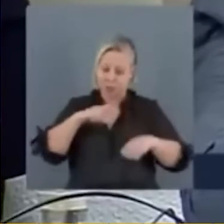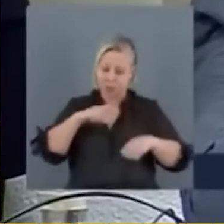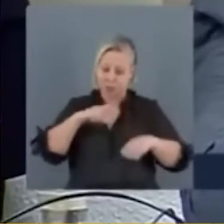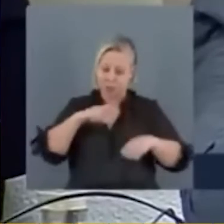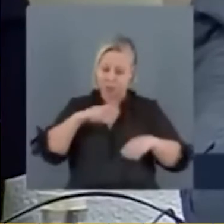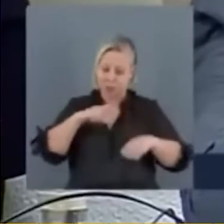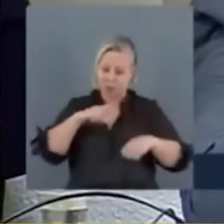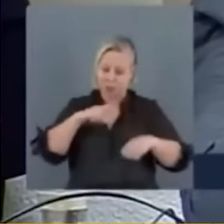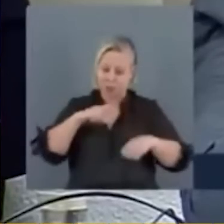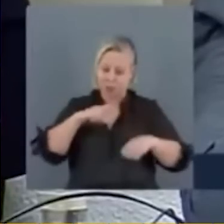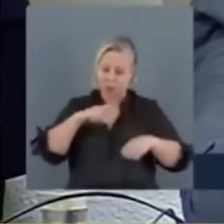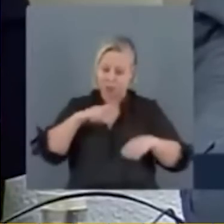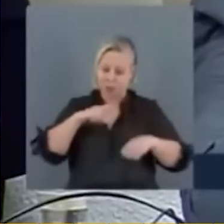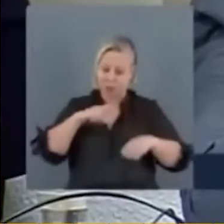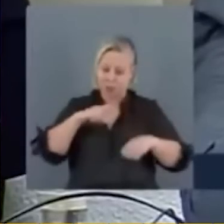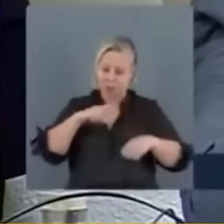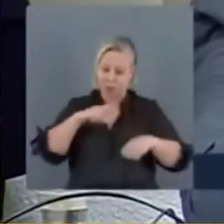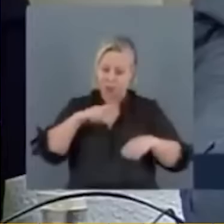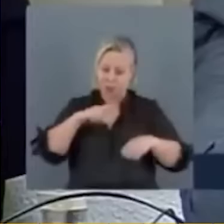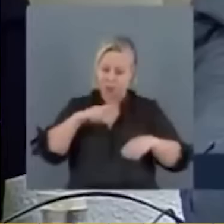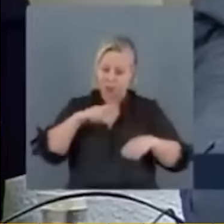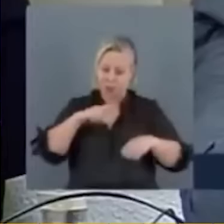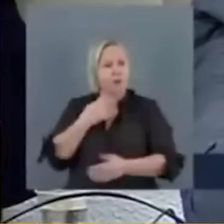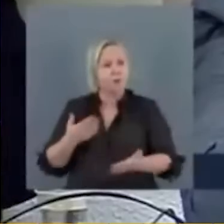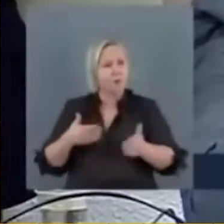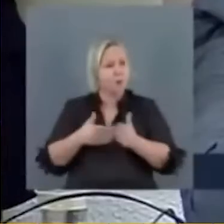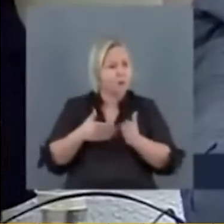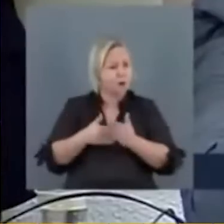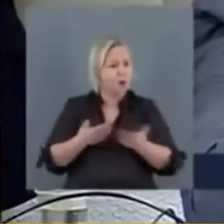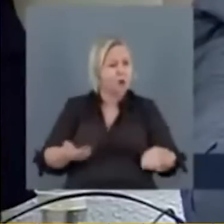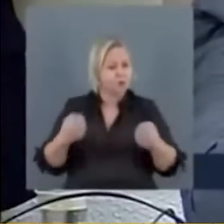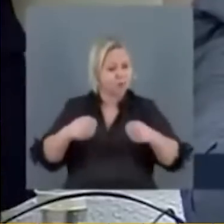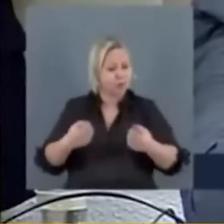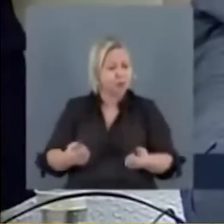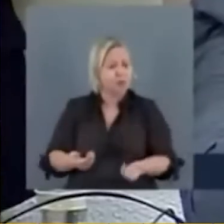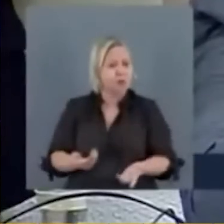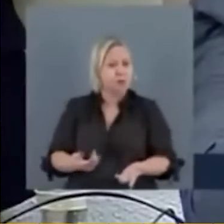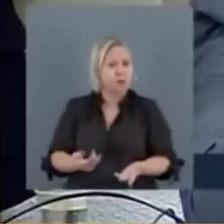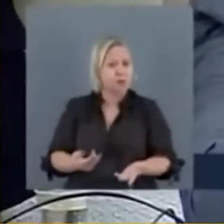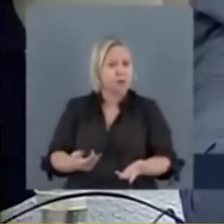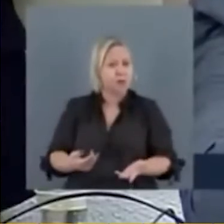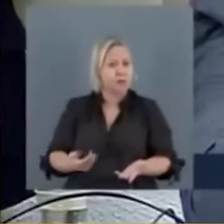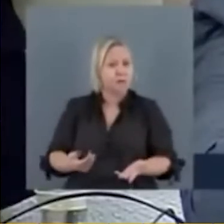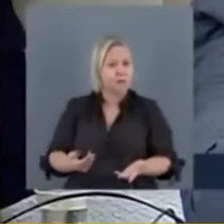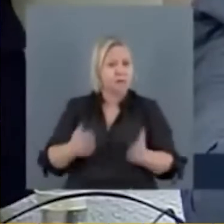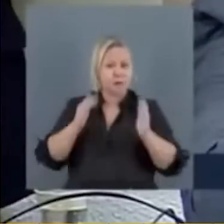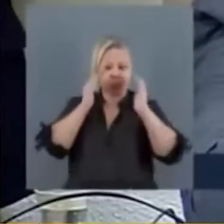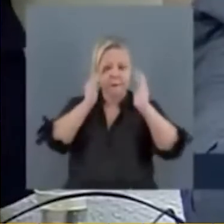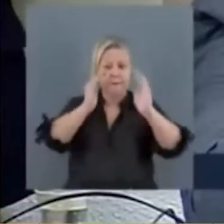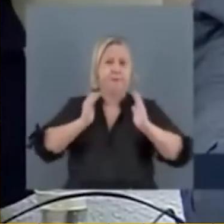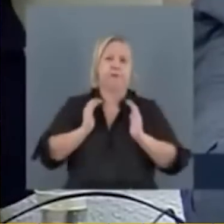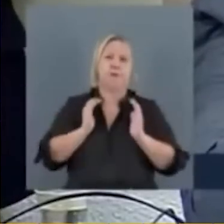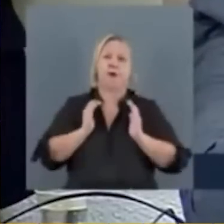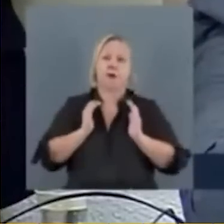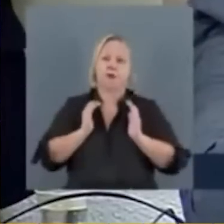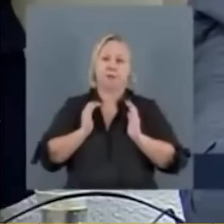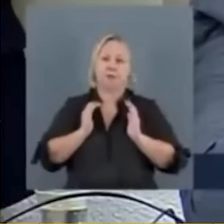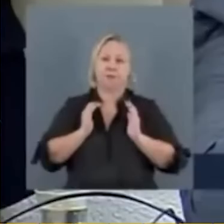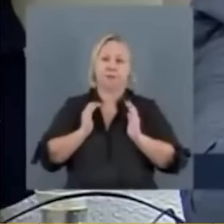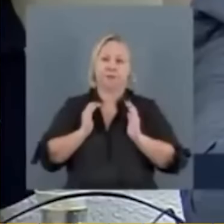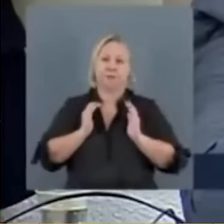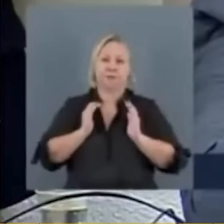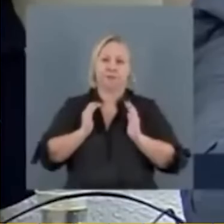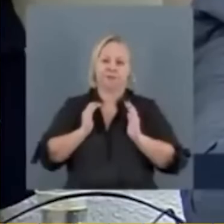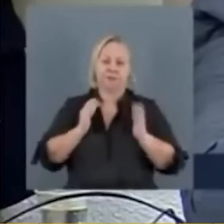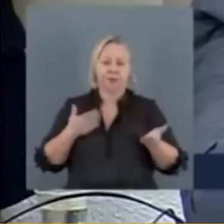qualquer ofensa minha honra e ninguém vai me impedir de defender a minha honra porque tem alguém tem honra defende e é